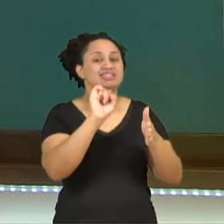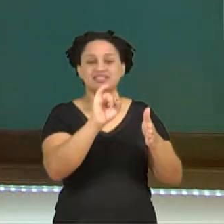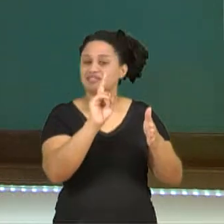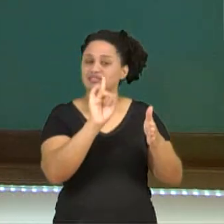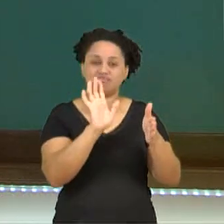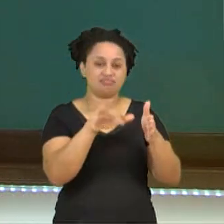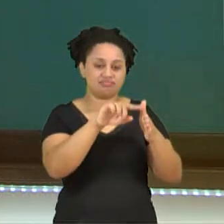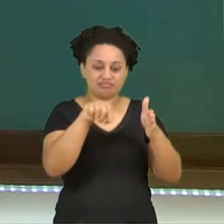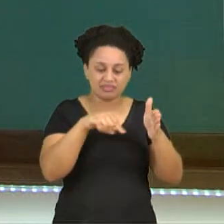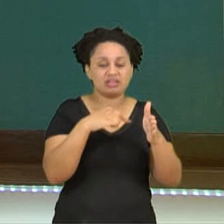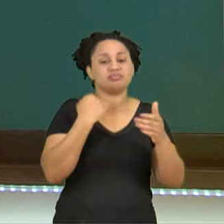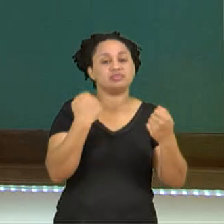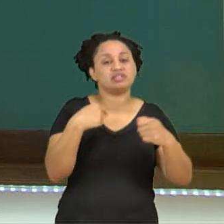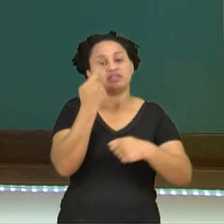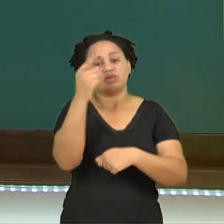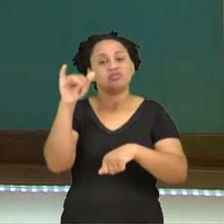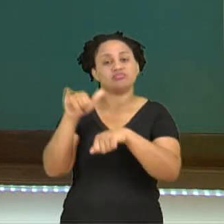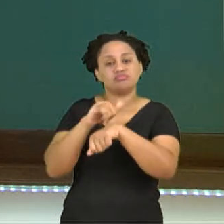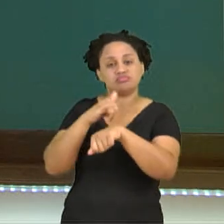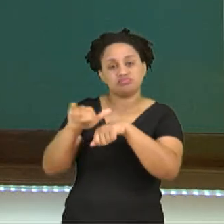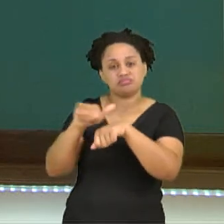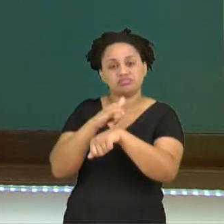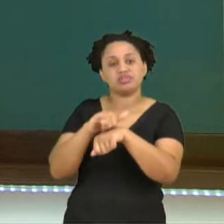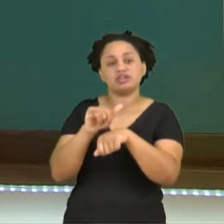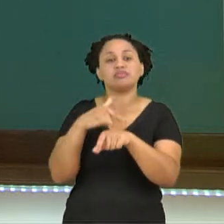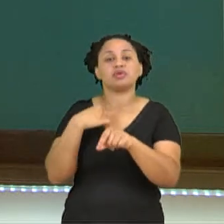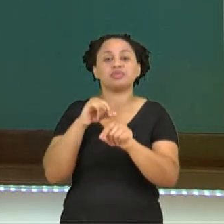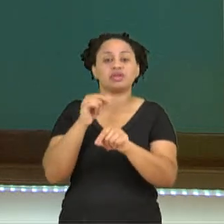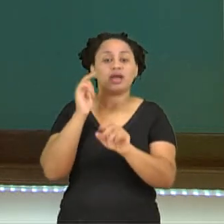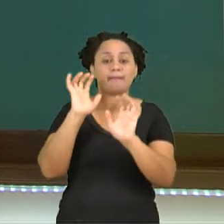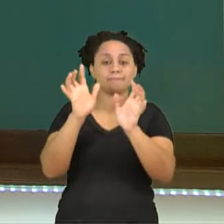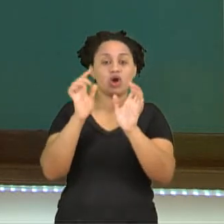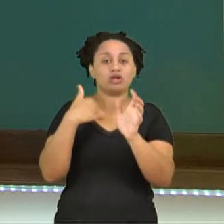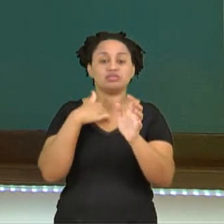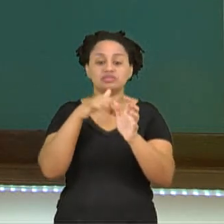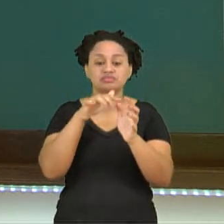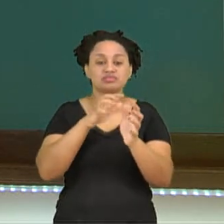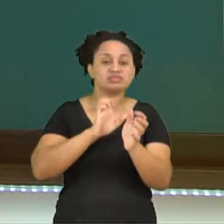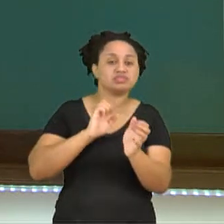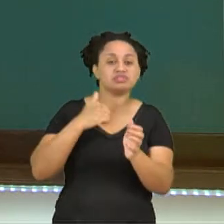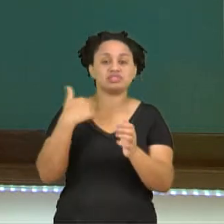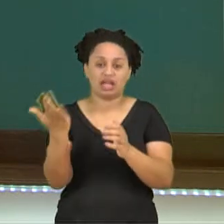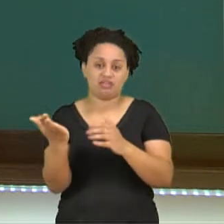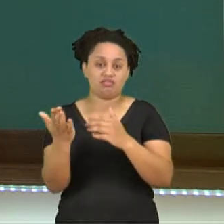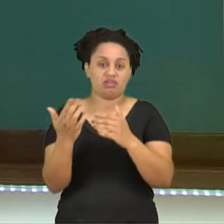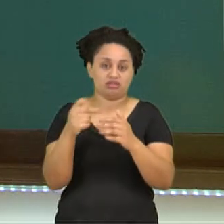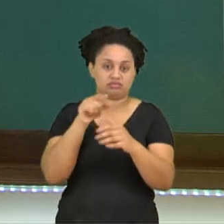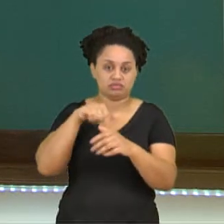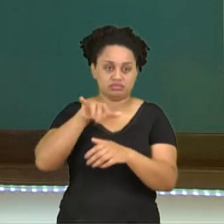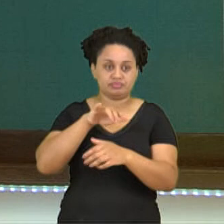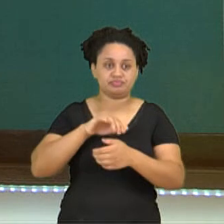utilizar outra estratégia para retirar essa bola do garrafão, certo, pessoal?